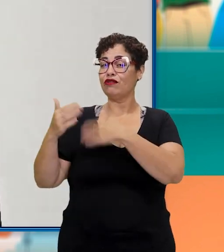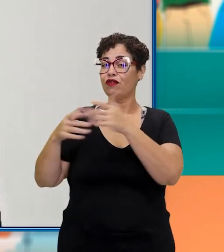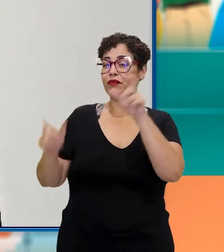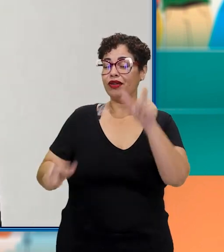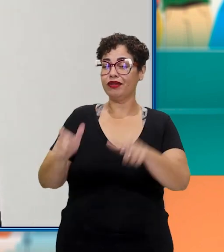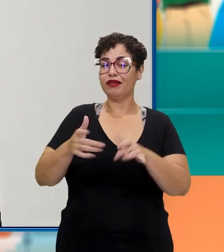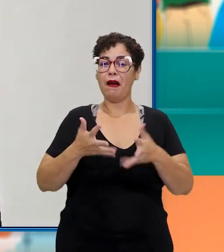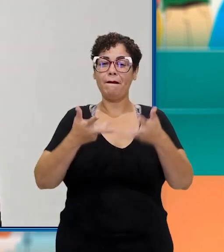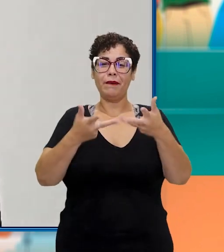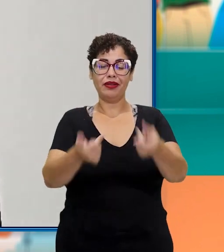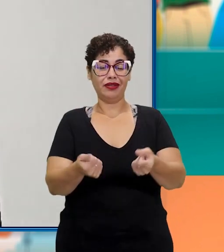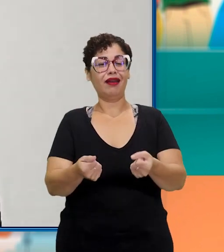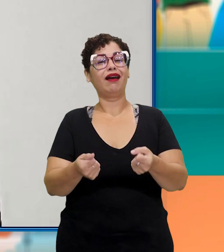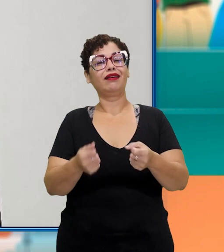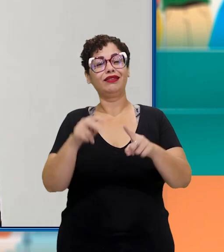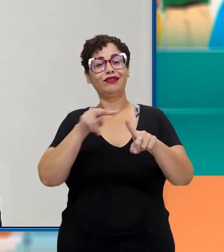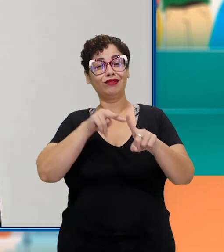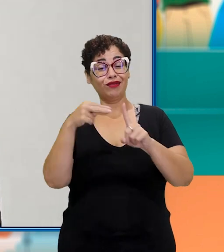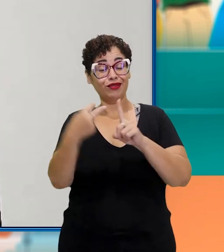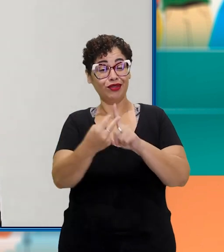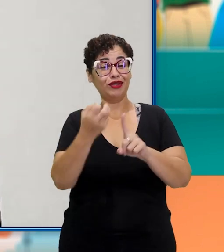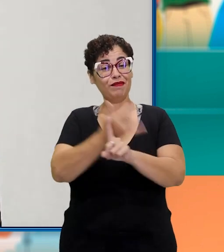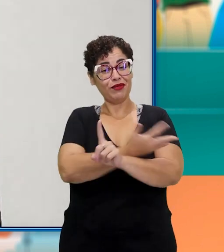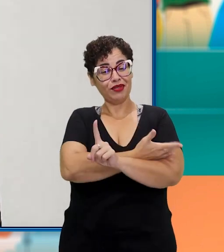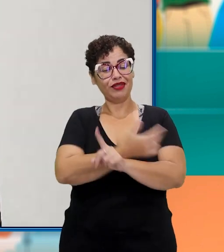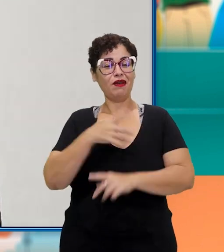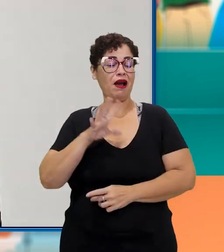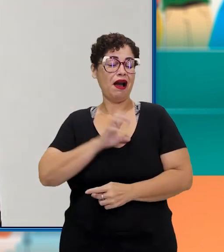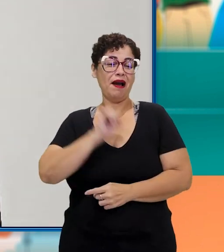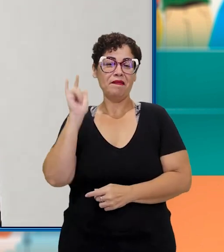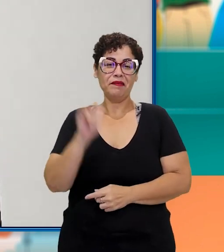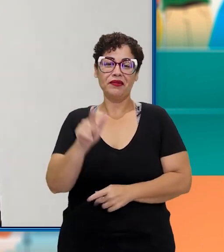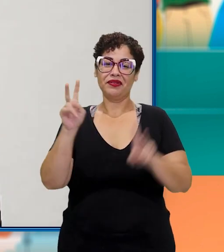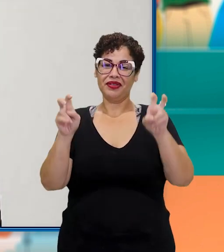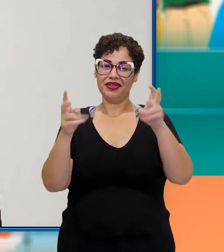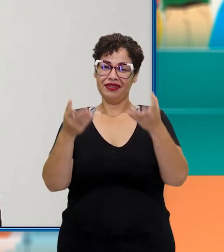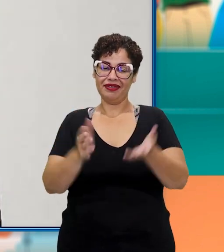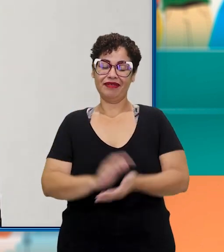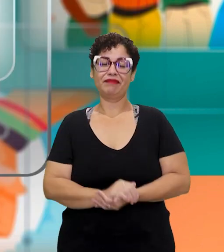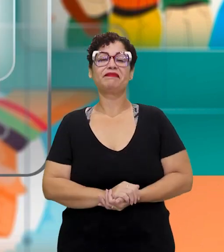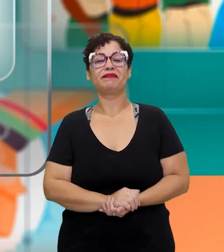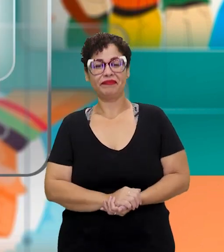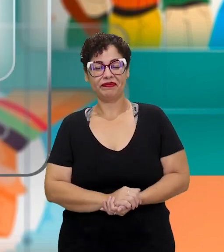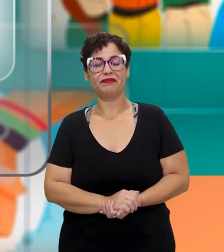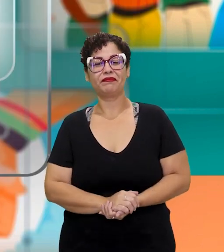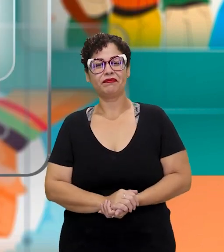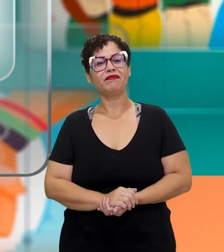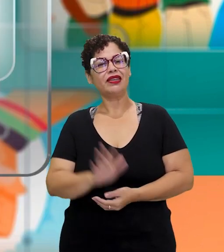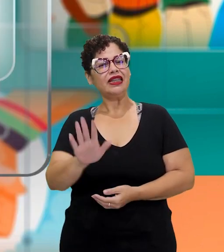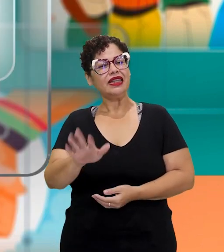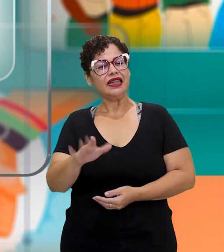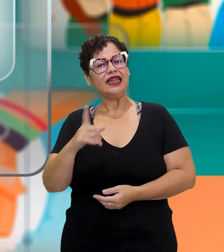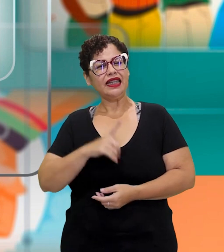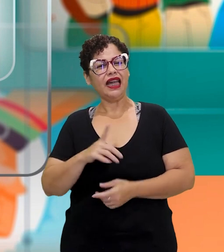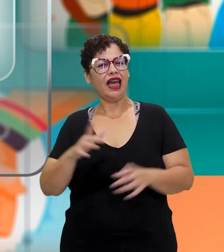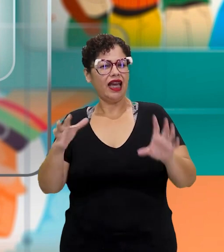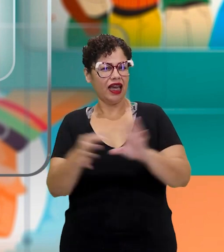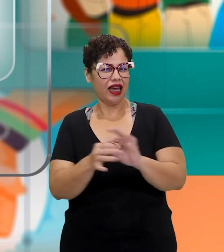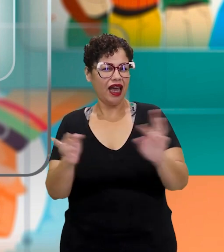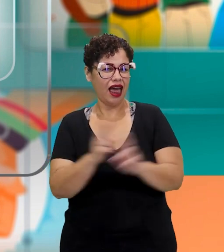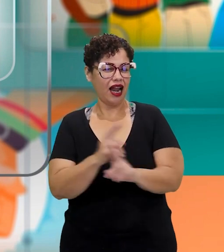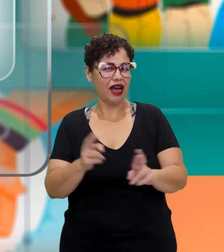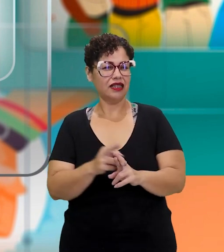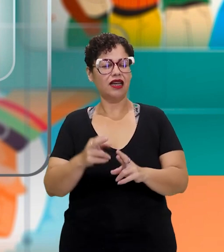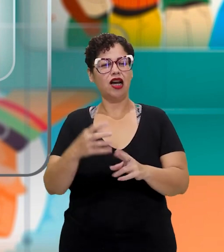para o desenvolvimento das habilidades socioemocionais. Por isso eu amo tanto esse assunto. Fran, existem